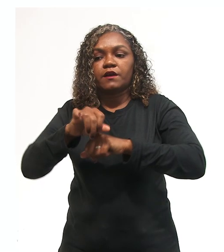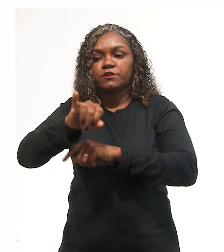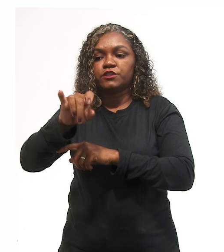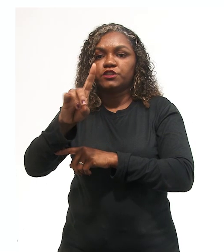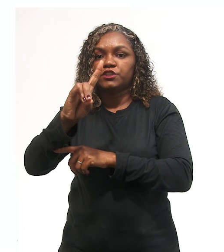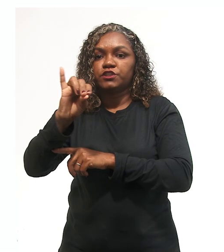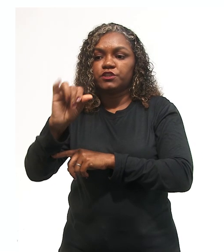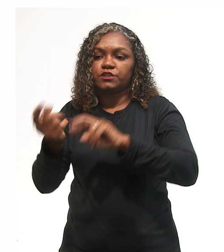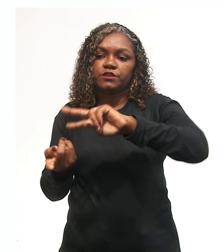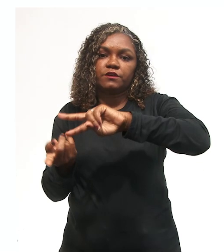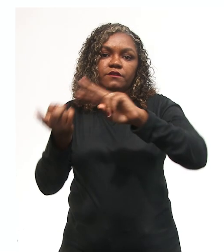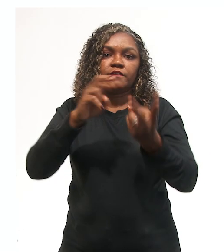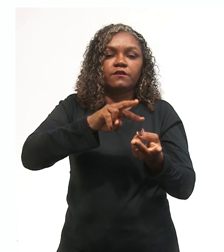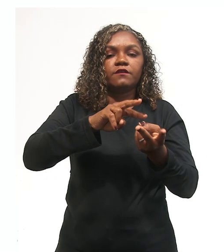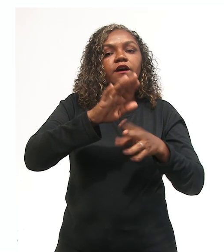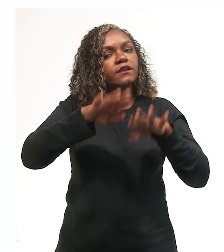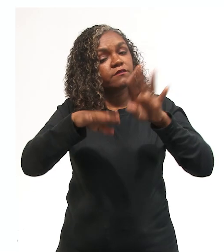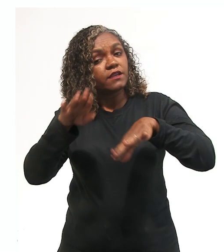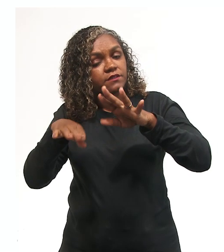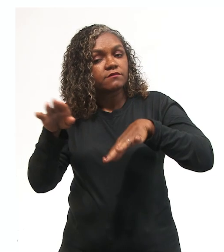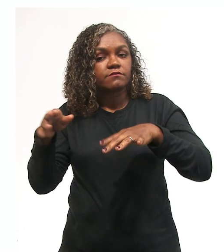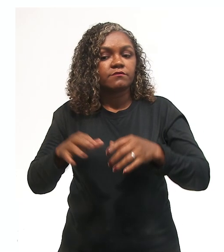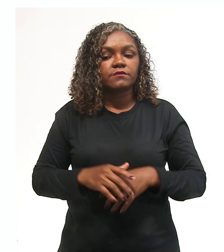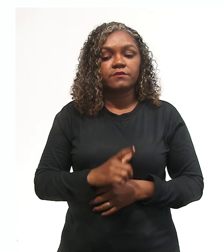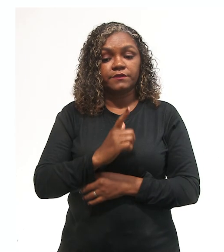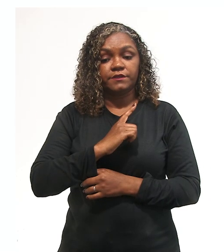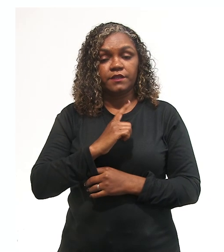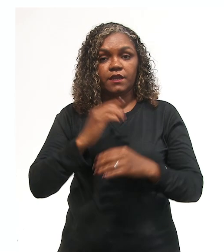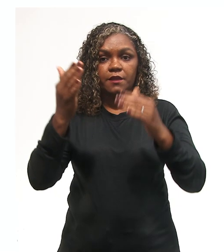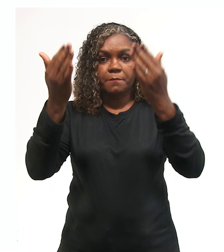em dias, né? Então, a gente tem aqui uma ordem